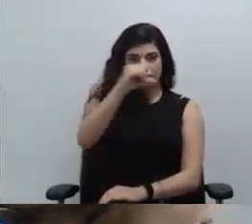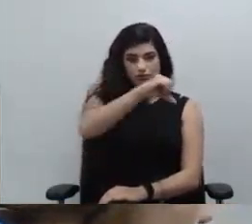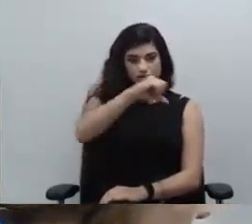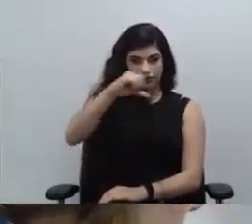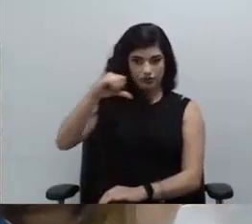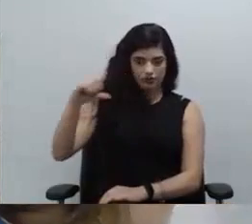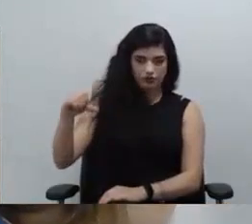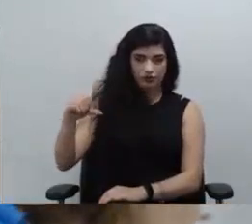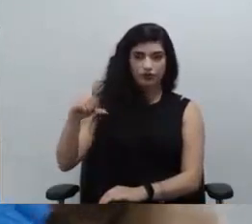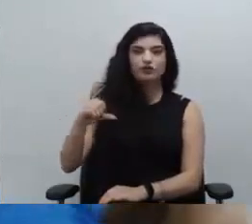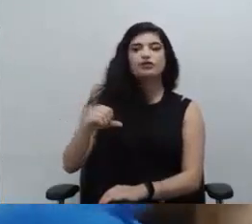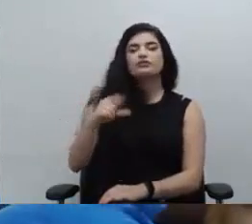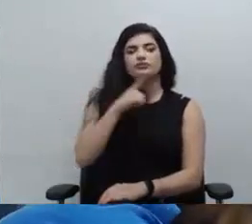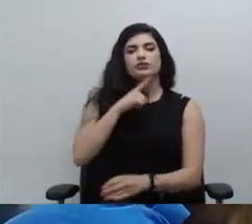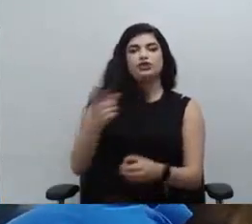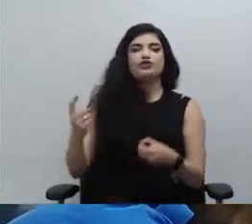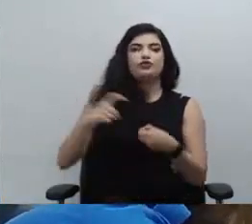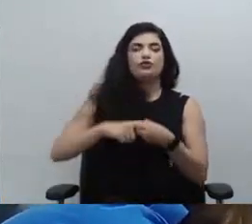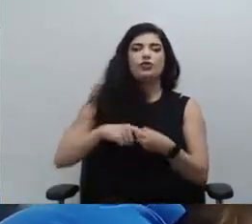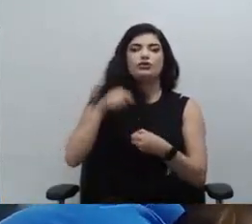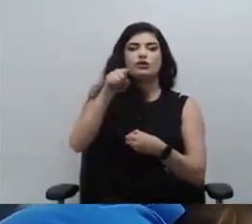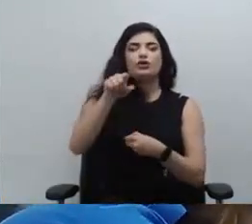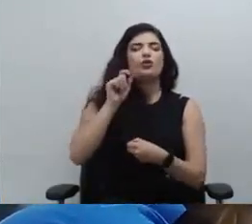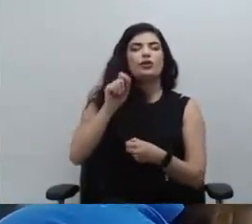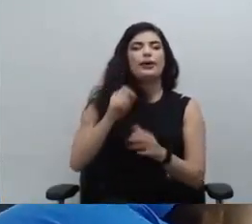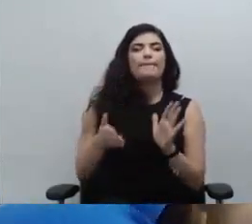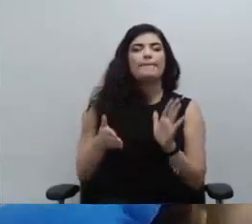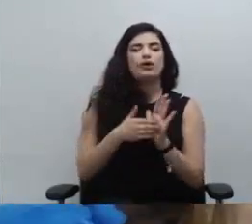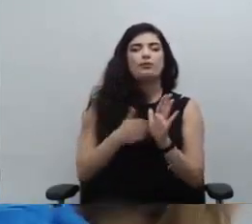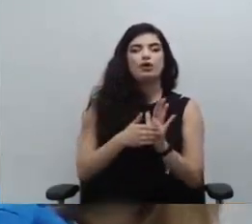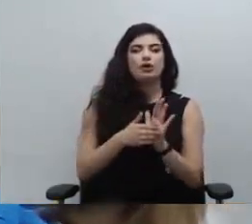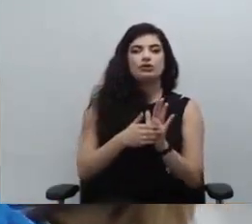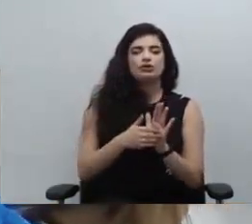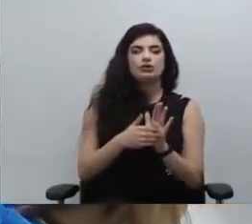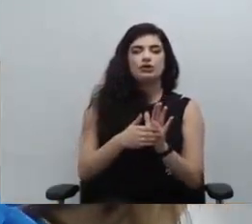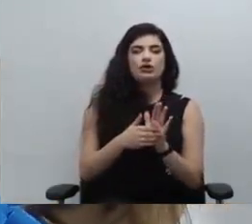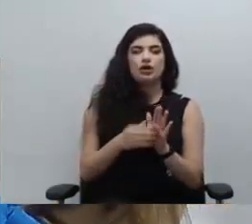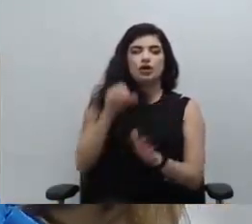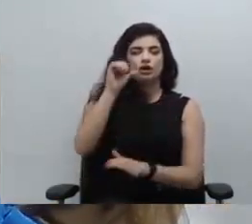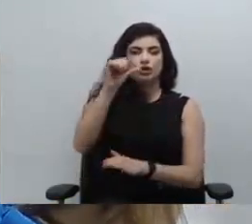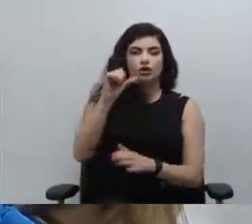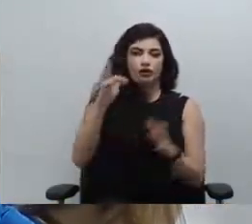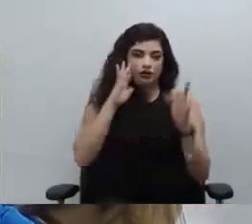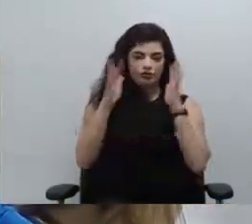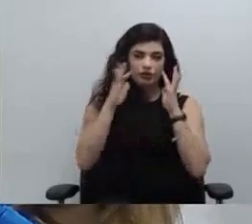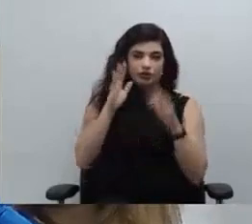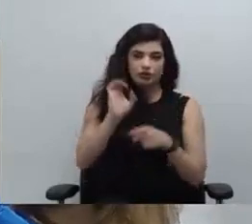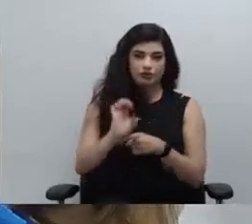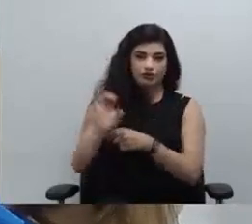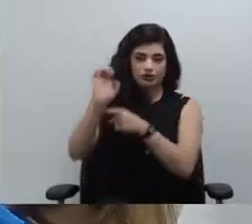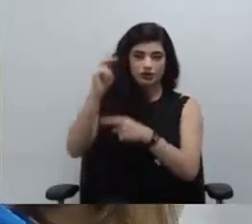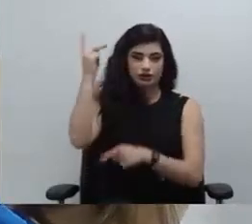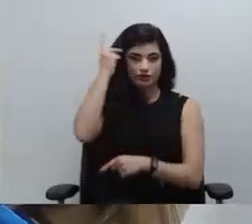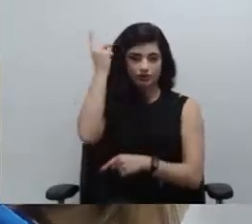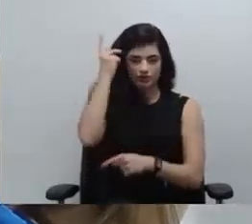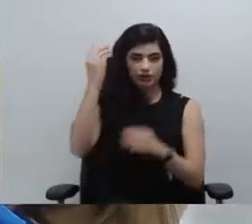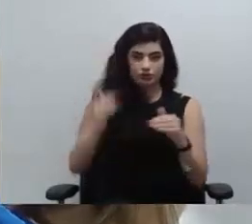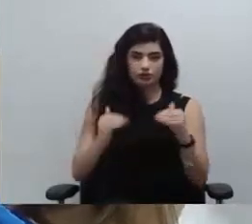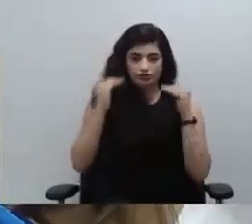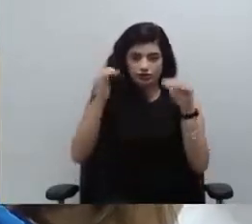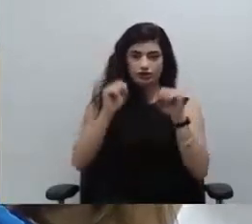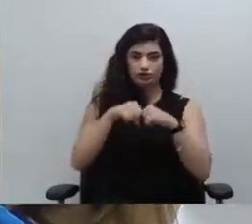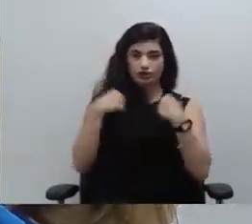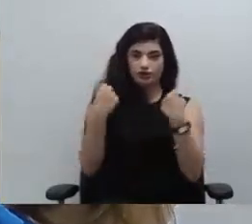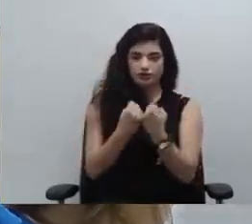000-66999, instaurado para encaminhamento da proposta do 9º Plano de Atuação da Defensoria Pública do Estado de São Paulo, ao Conselho Superior da Defensoria